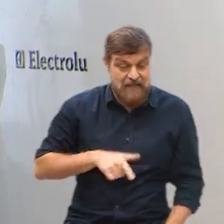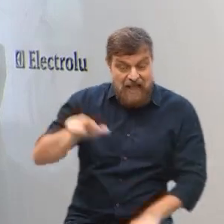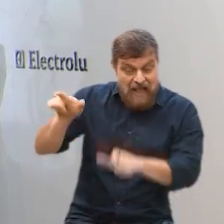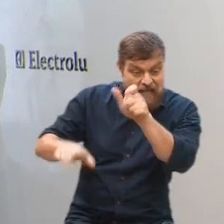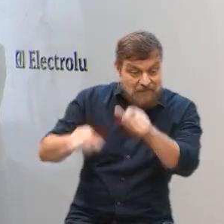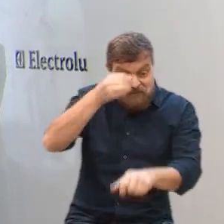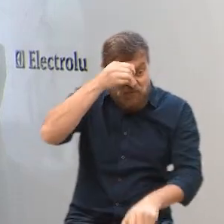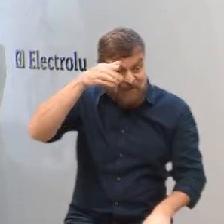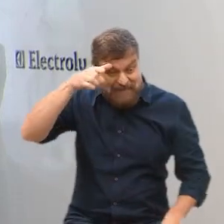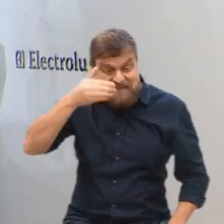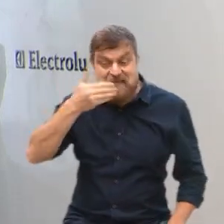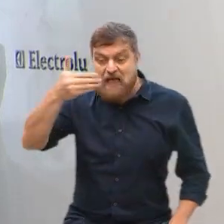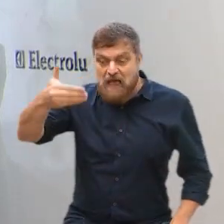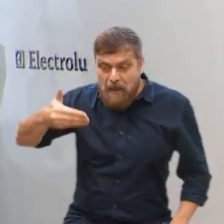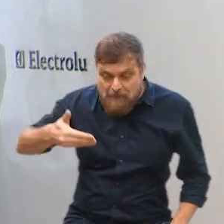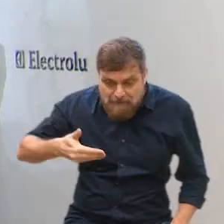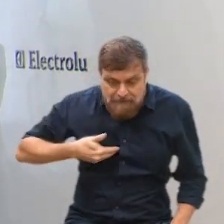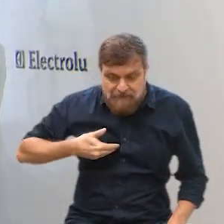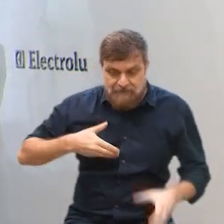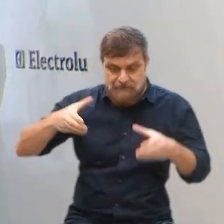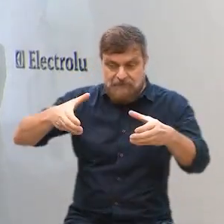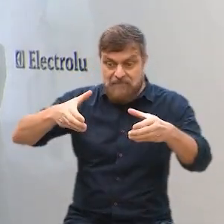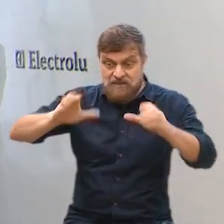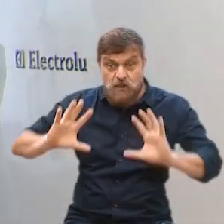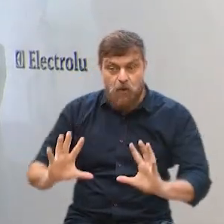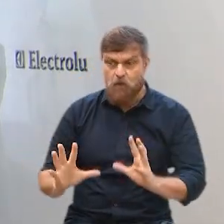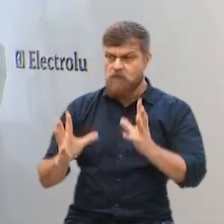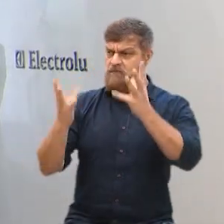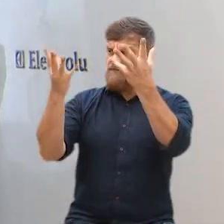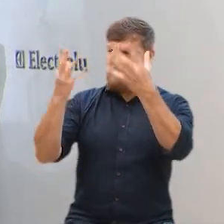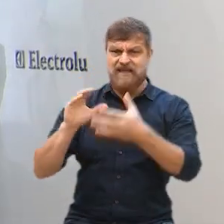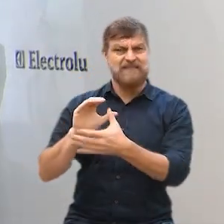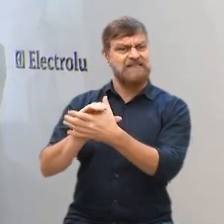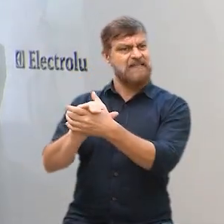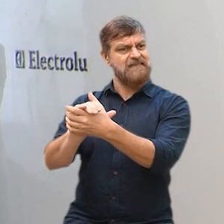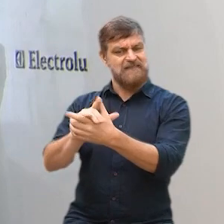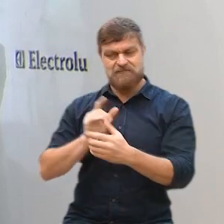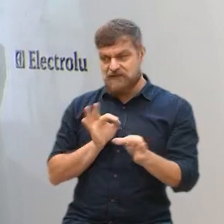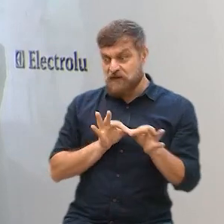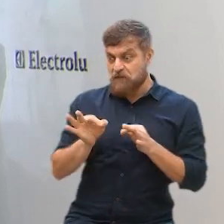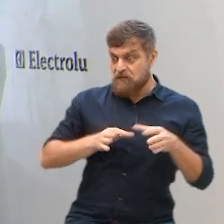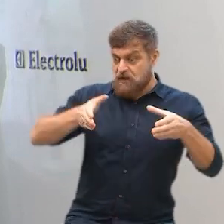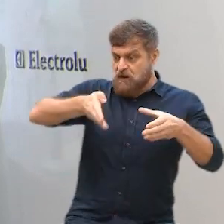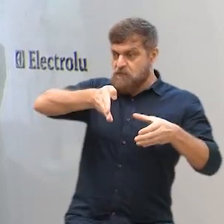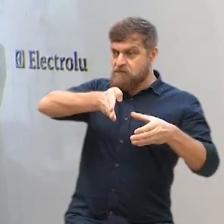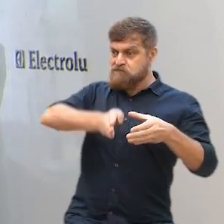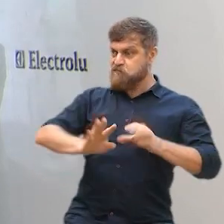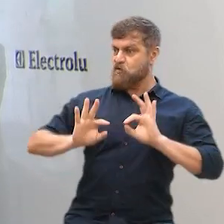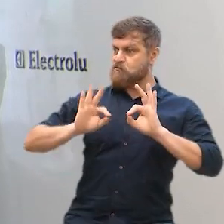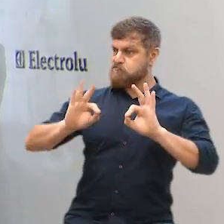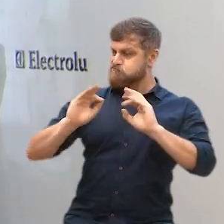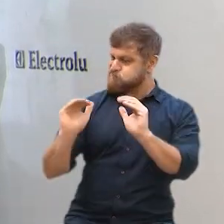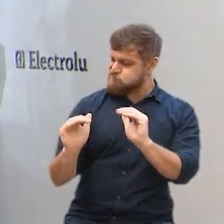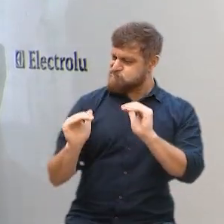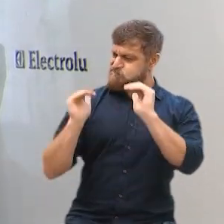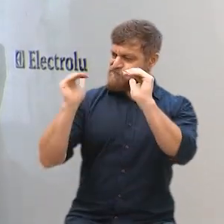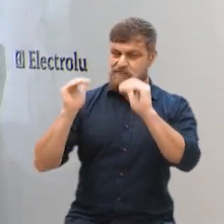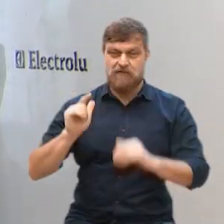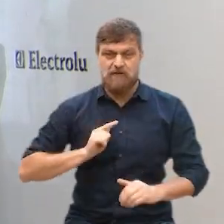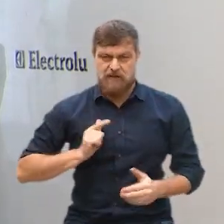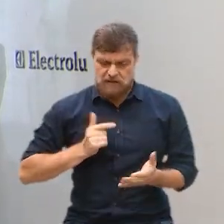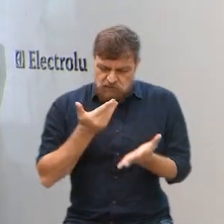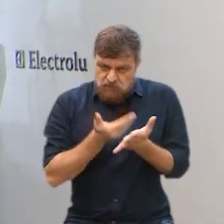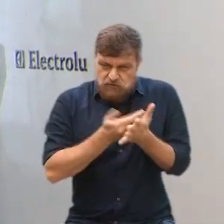clientes dos bolinhos semanais para esses eventos, né? Festa, casamento e tal. E aí eu tive